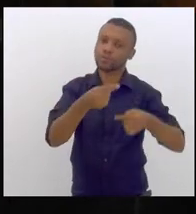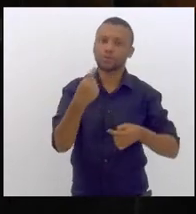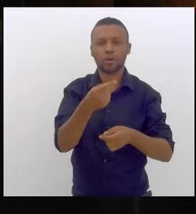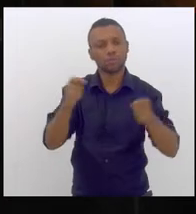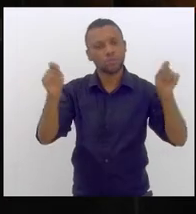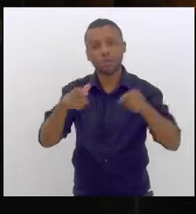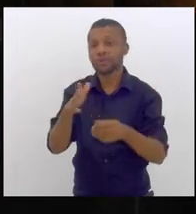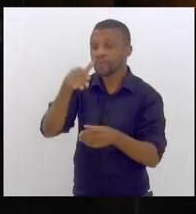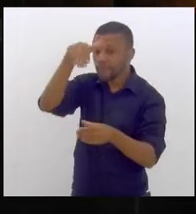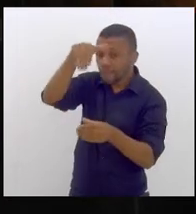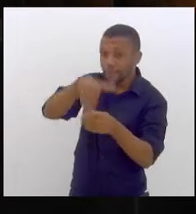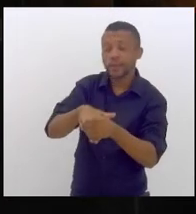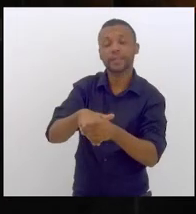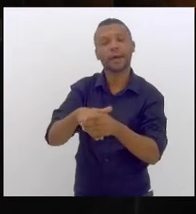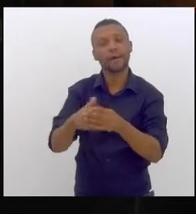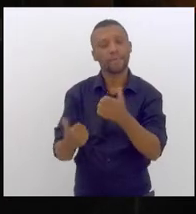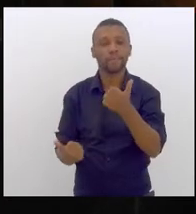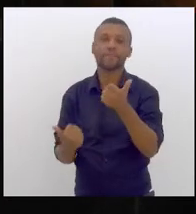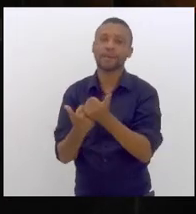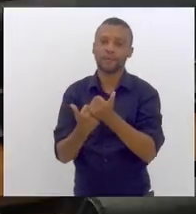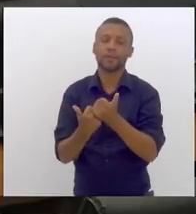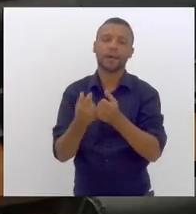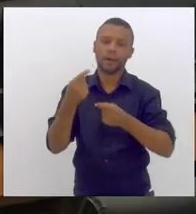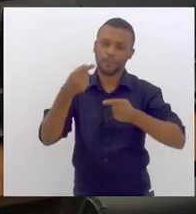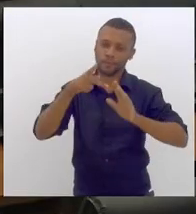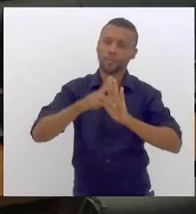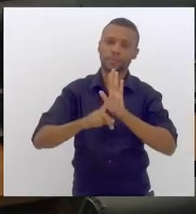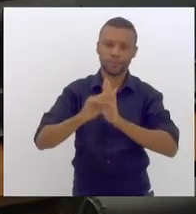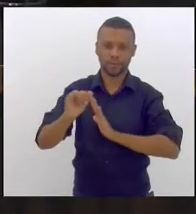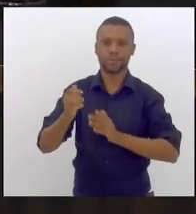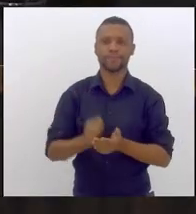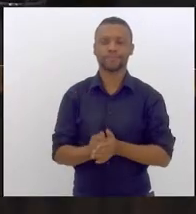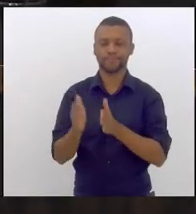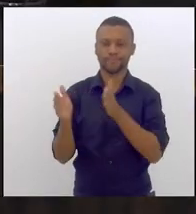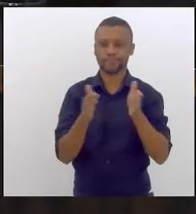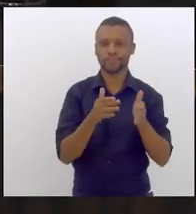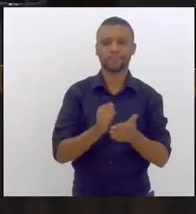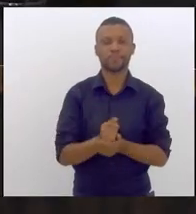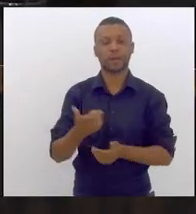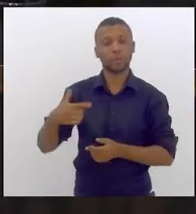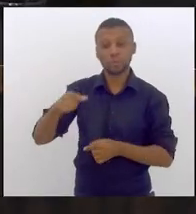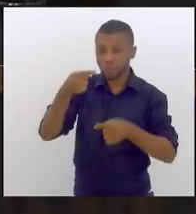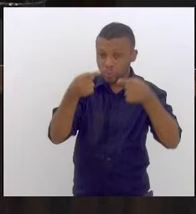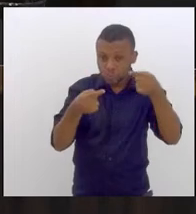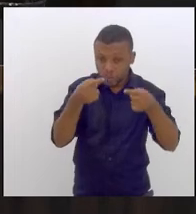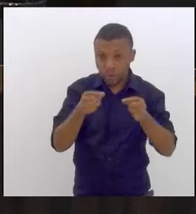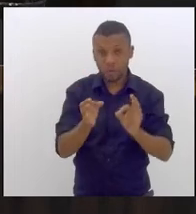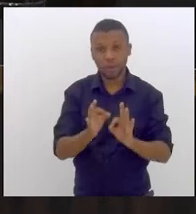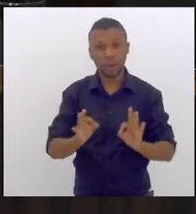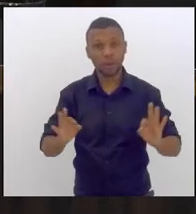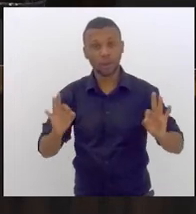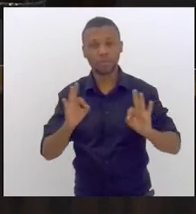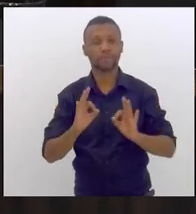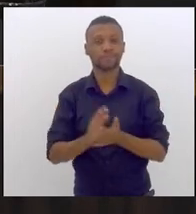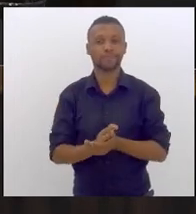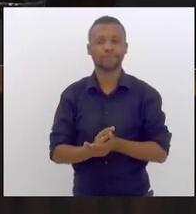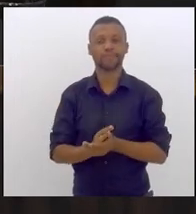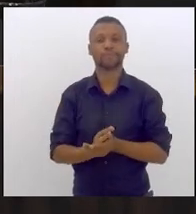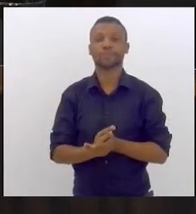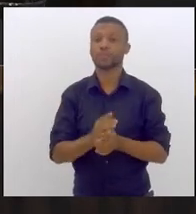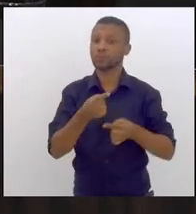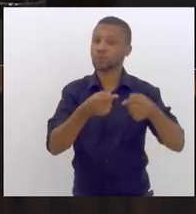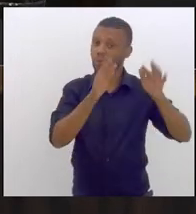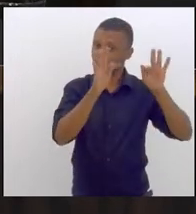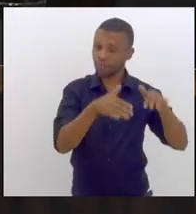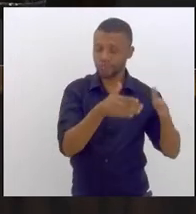esse projeto, segundo a discussão. Muito obrigada, presidenta. Não havendo mais quem queira discutir, encerrada a discussão,